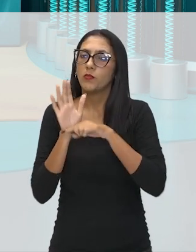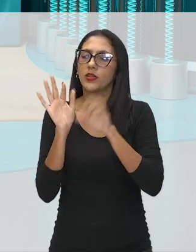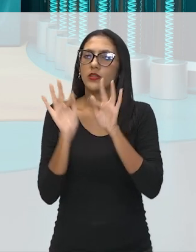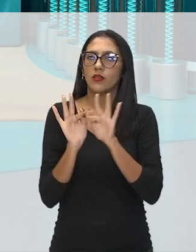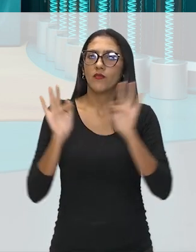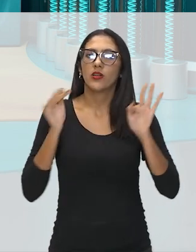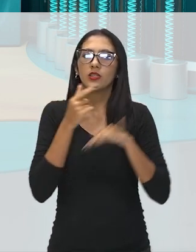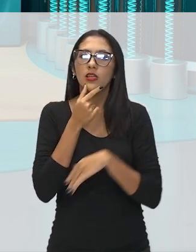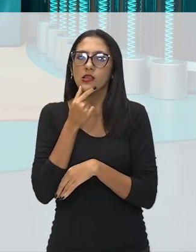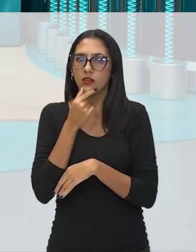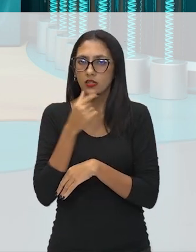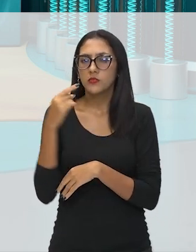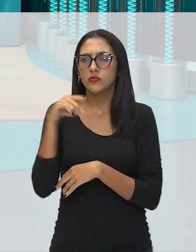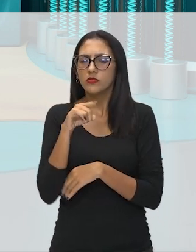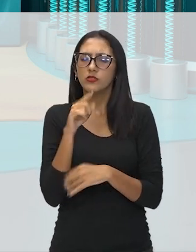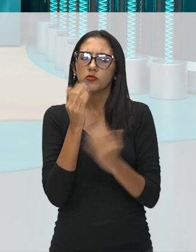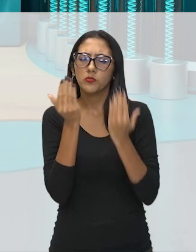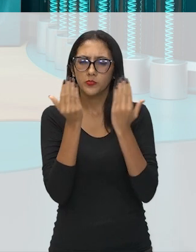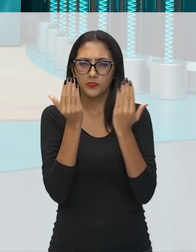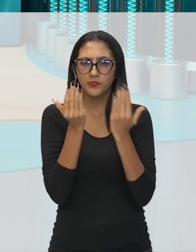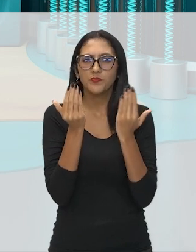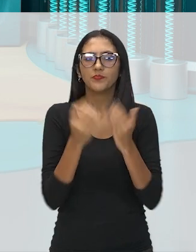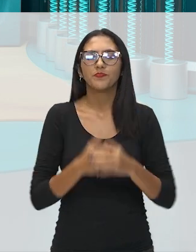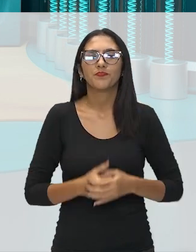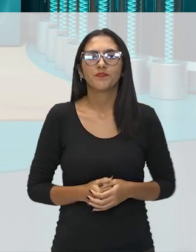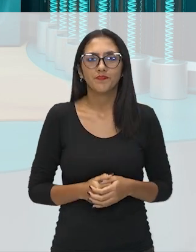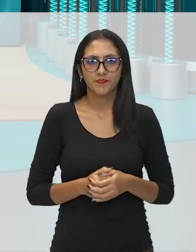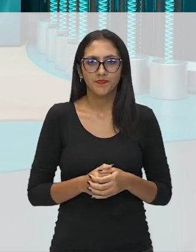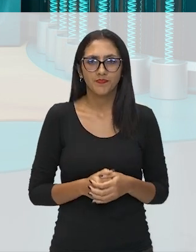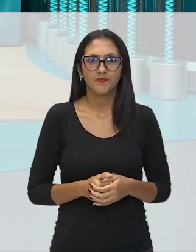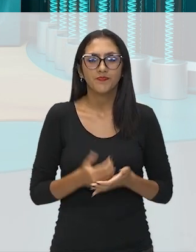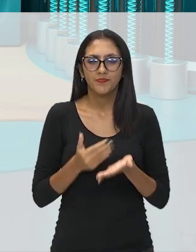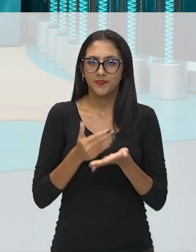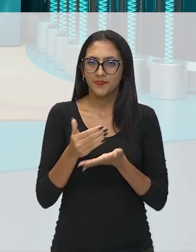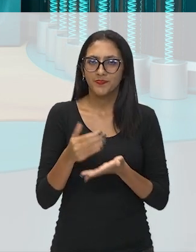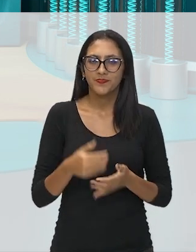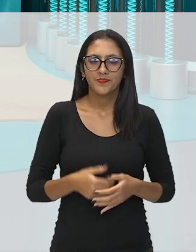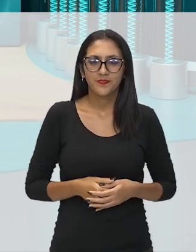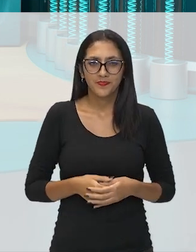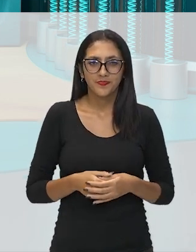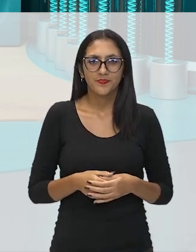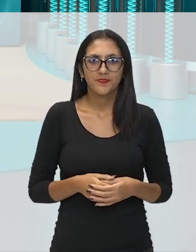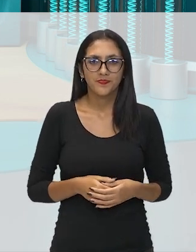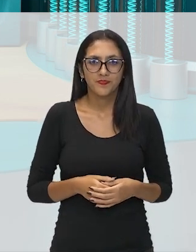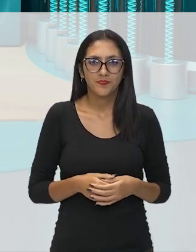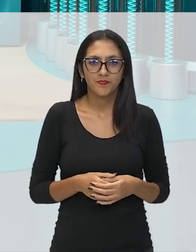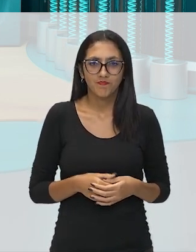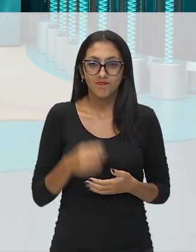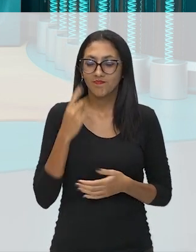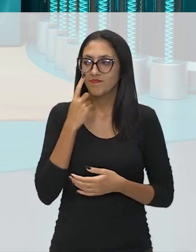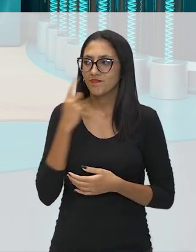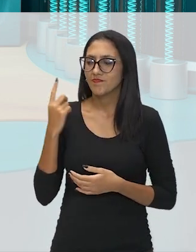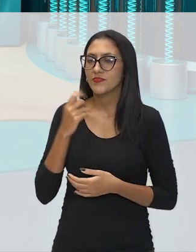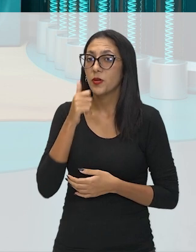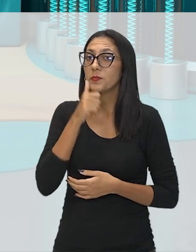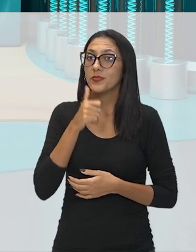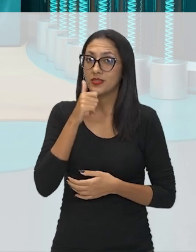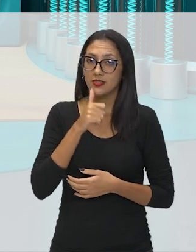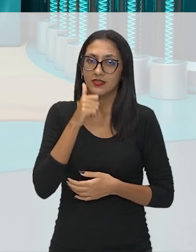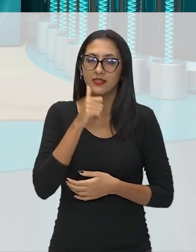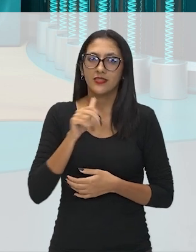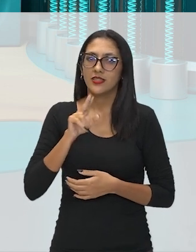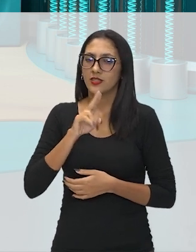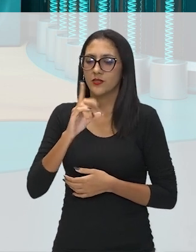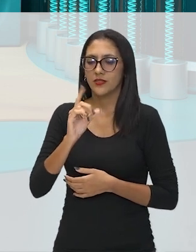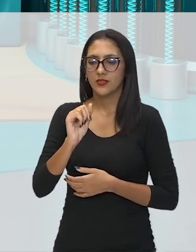possam fazer a comparação e compreender. Let's get started. Vamos começar. Vejam que eu tenho a personagem Dani